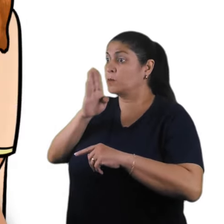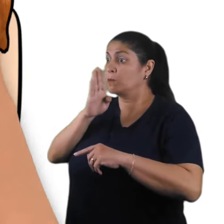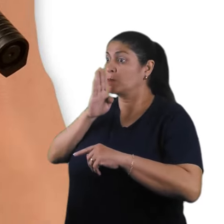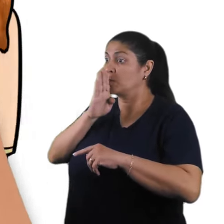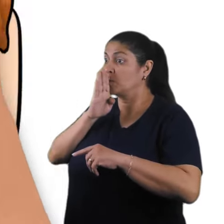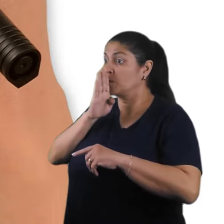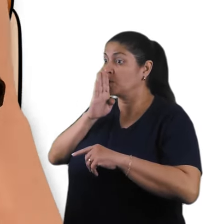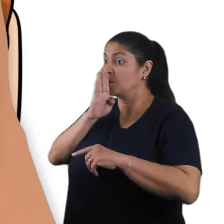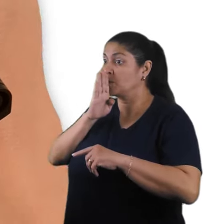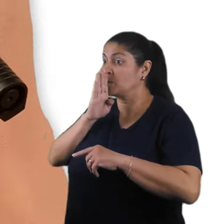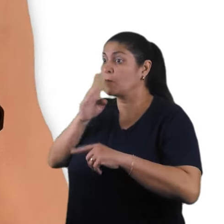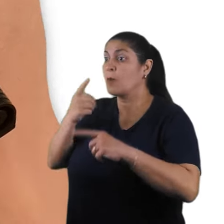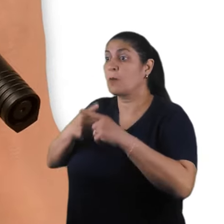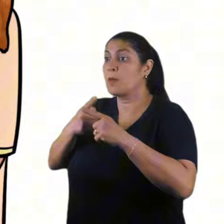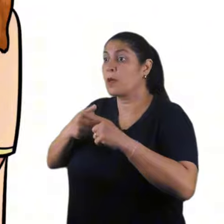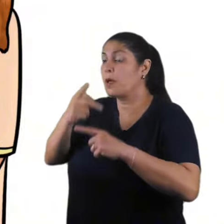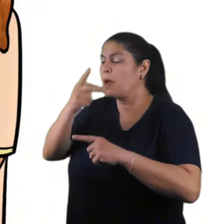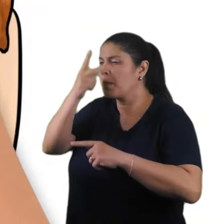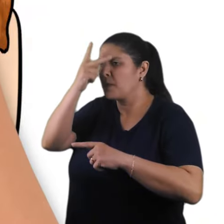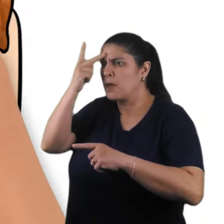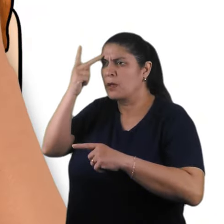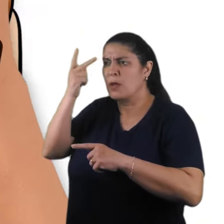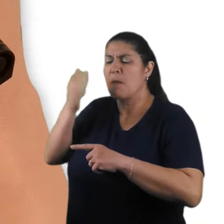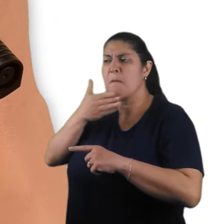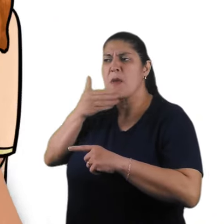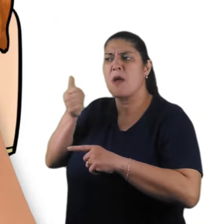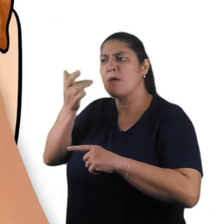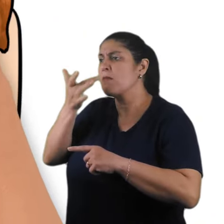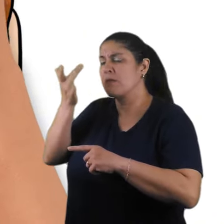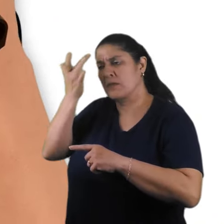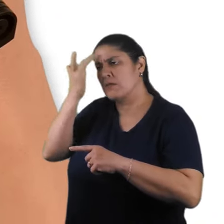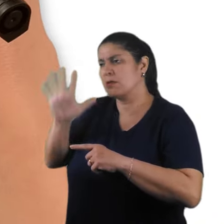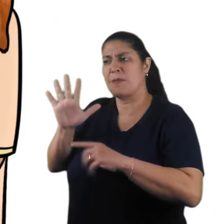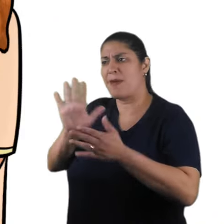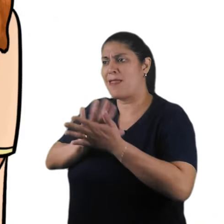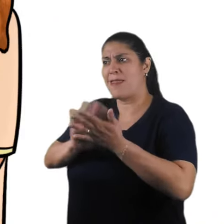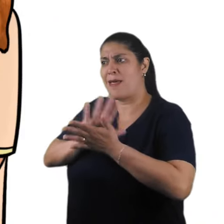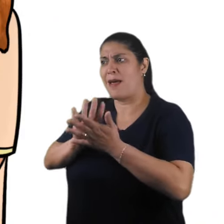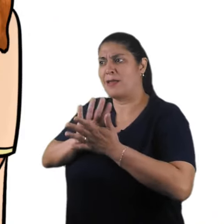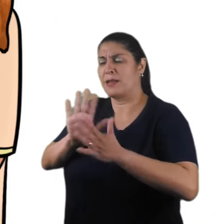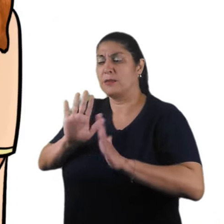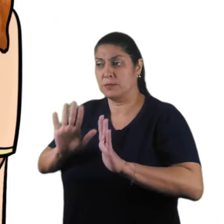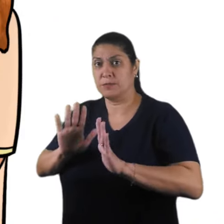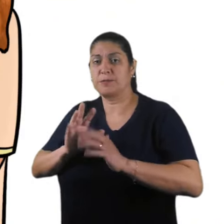origem. É melhor que ninguém saiba que você faz parte do povo hebreu.